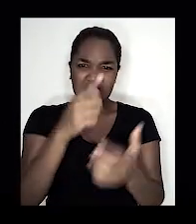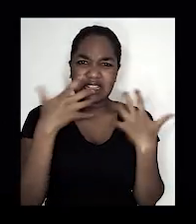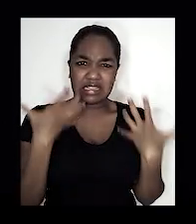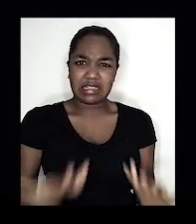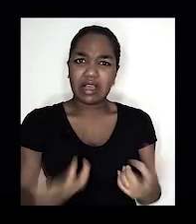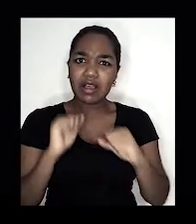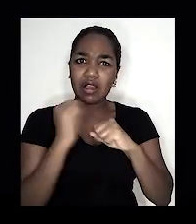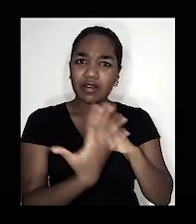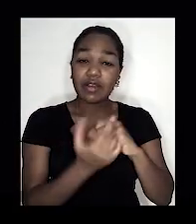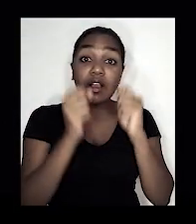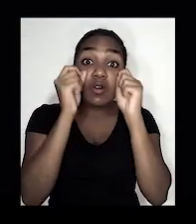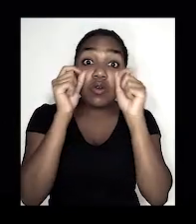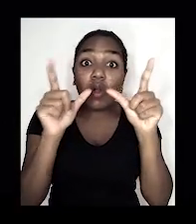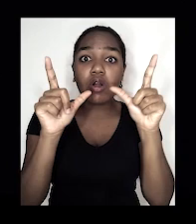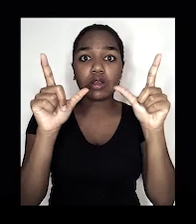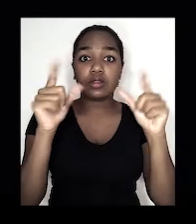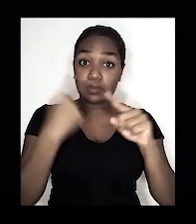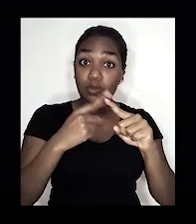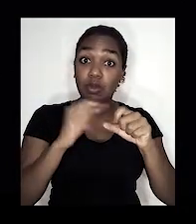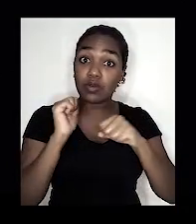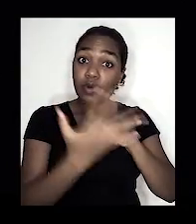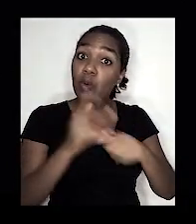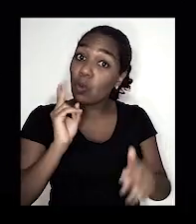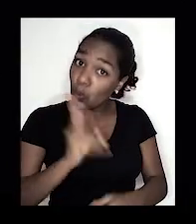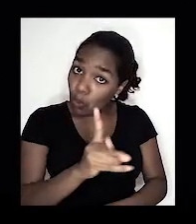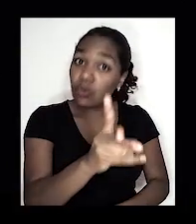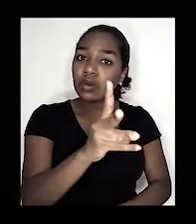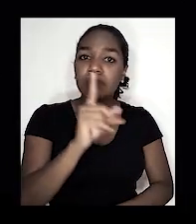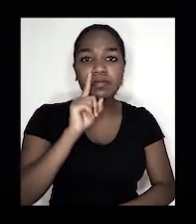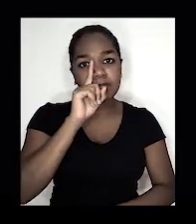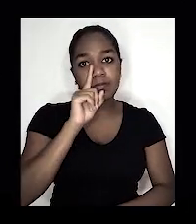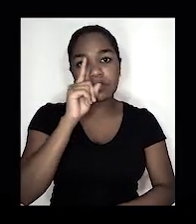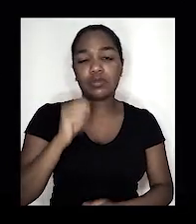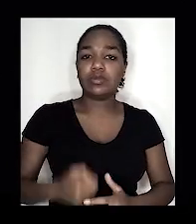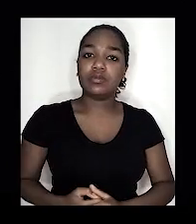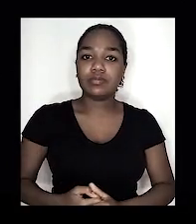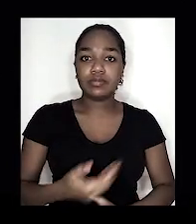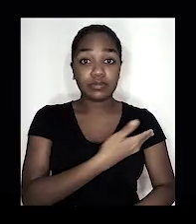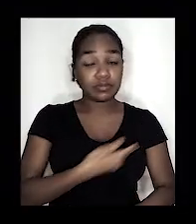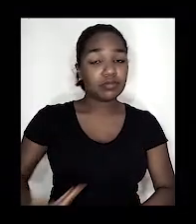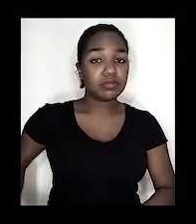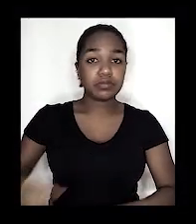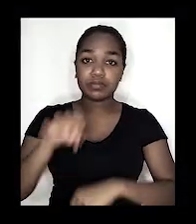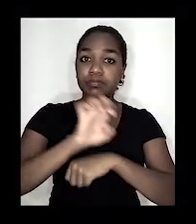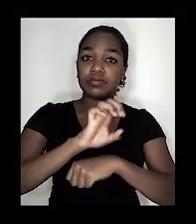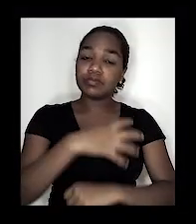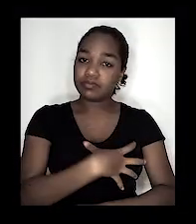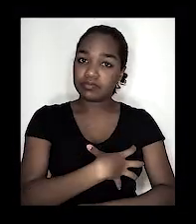Cansou do coronavírus? Acorde, porque o vírus não cansou de fazer vítimas.